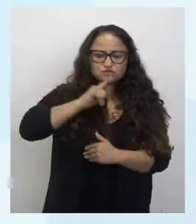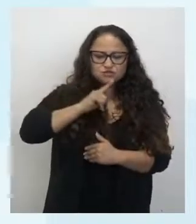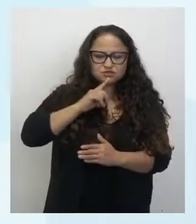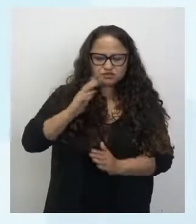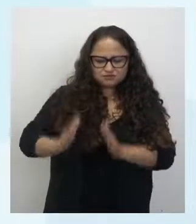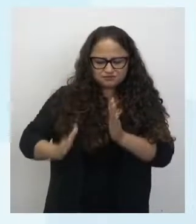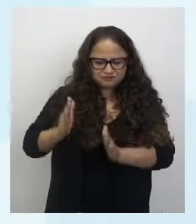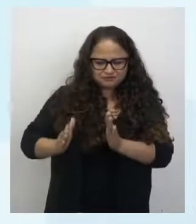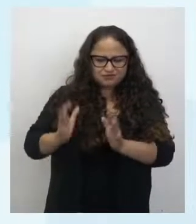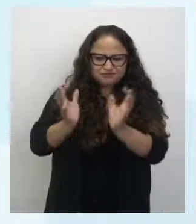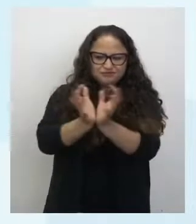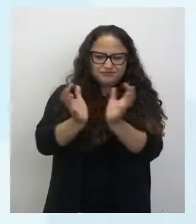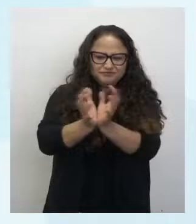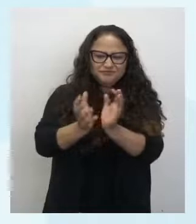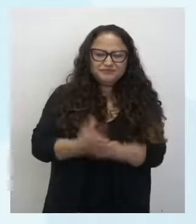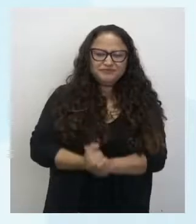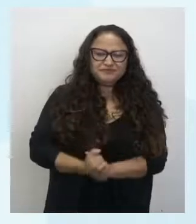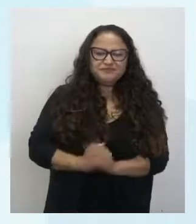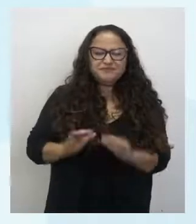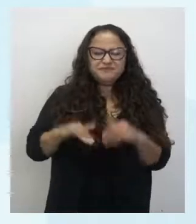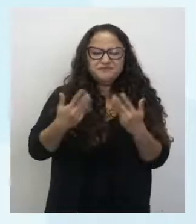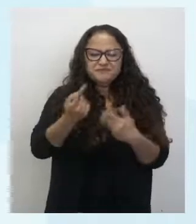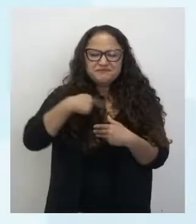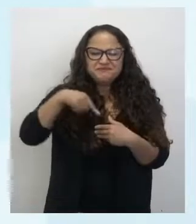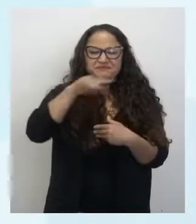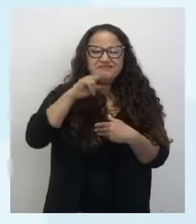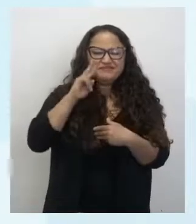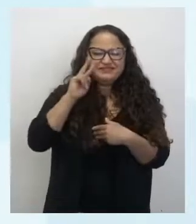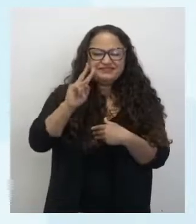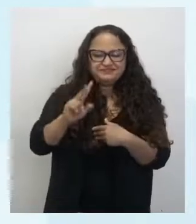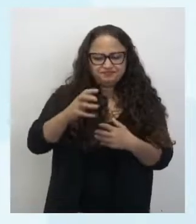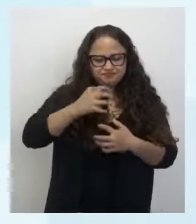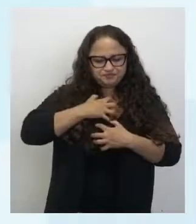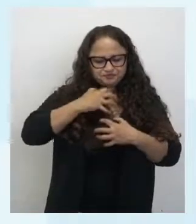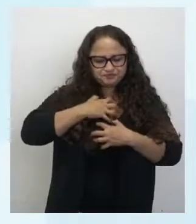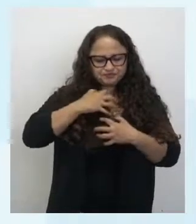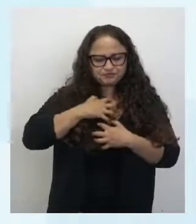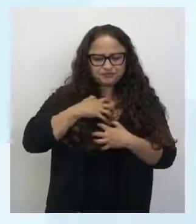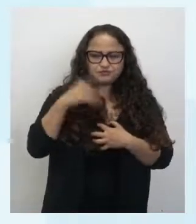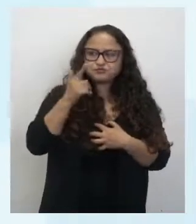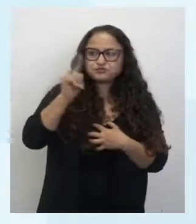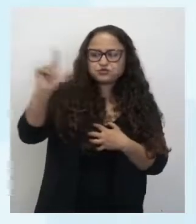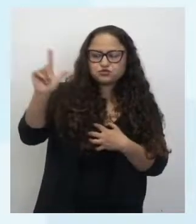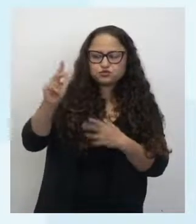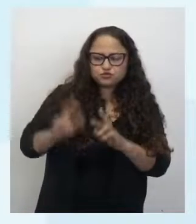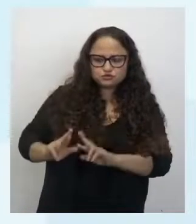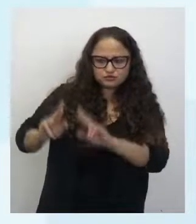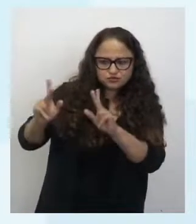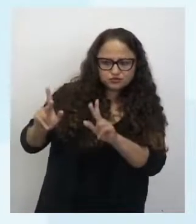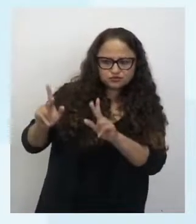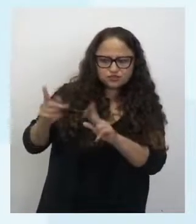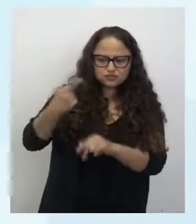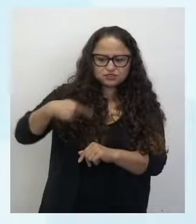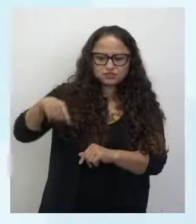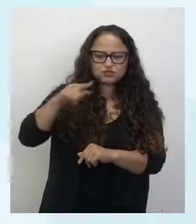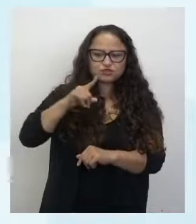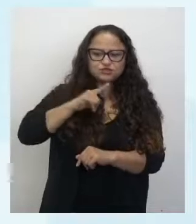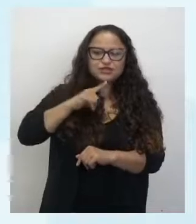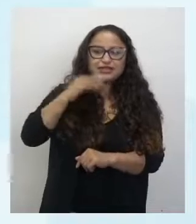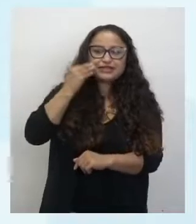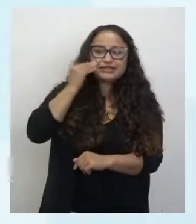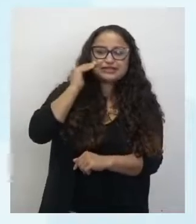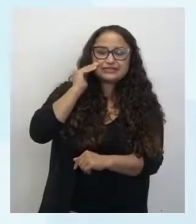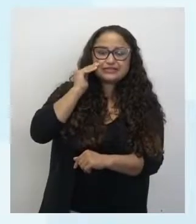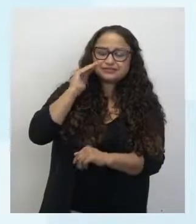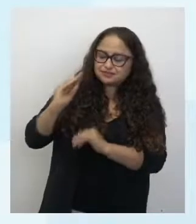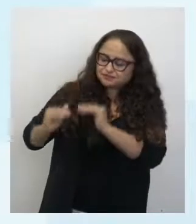com um determinado grupo. Então, quando a gente vê dessa forma, né, o outro na sua diferença, tá, a gente passa a entender